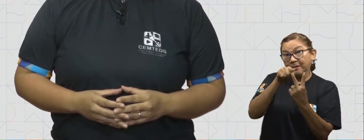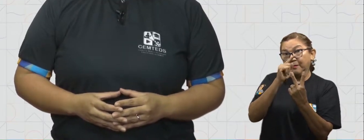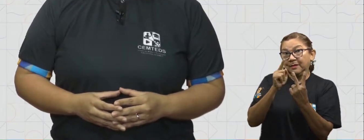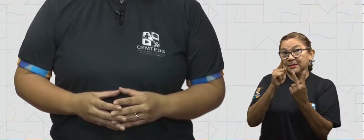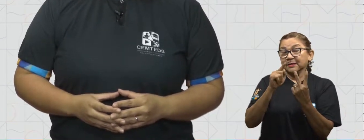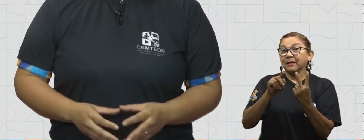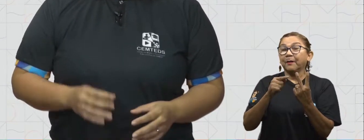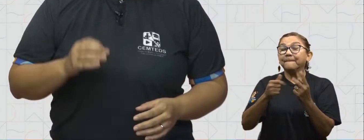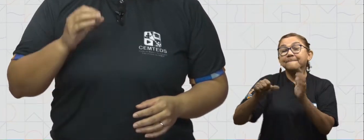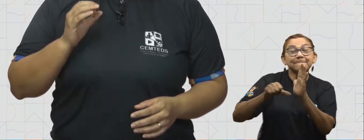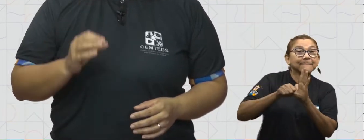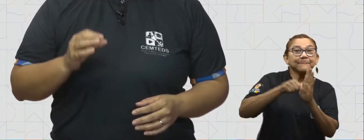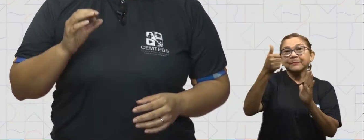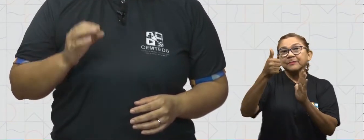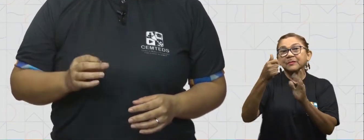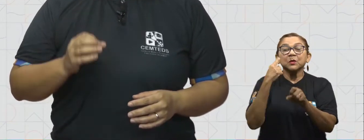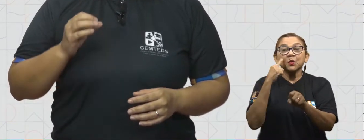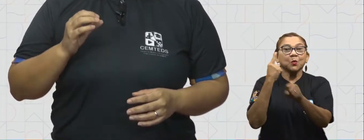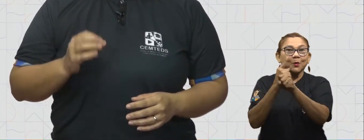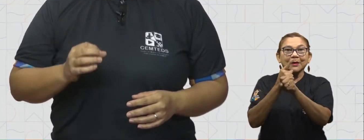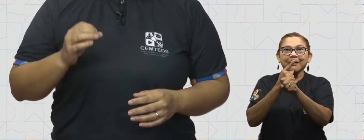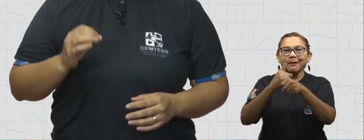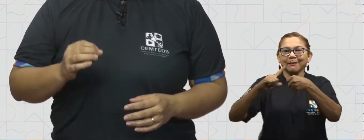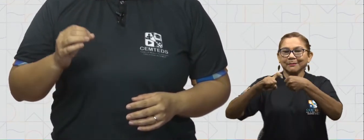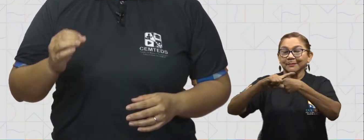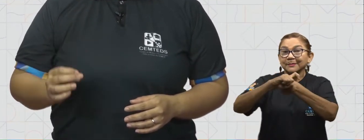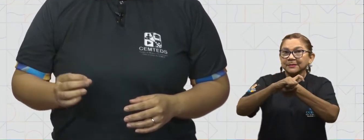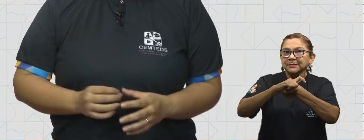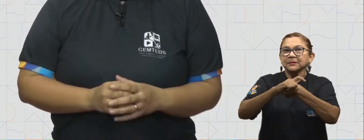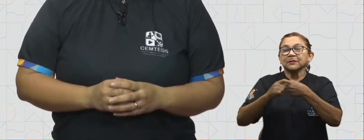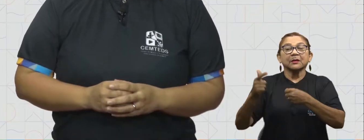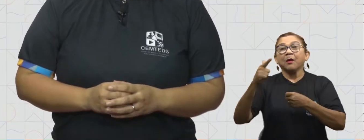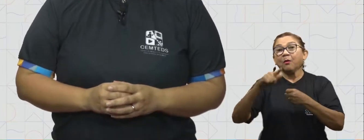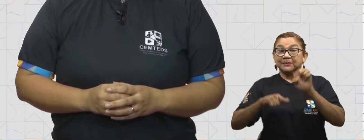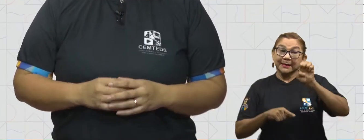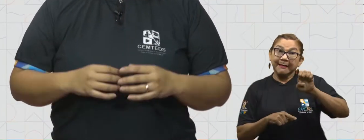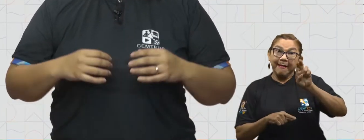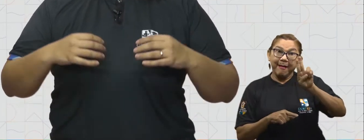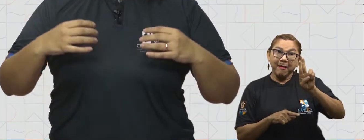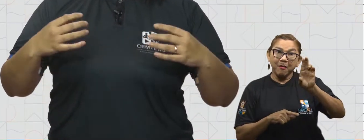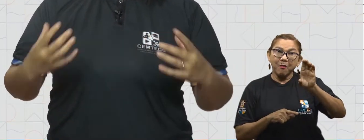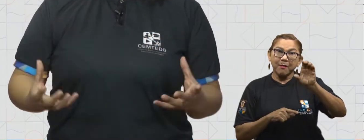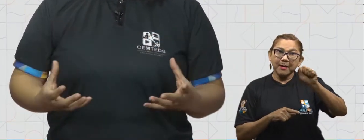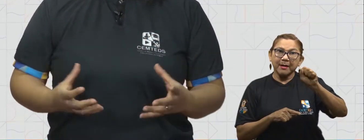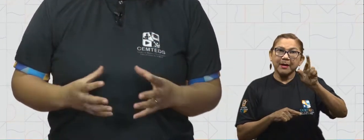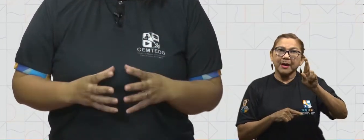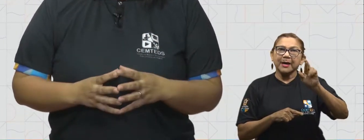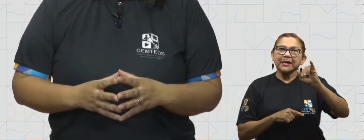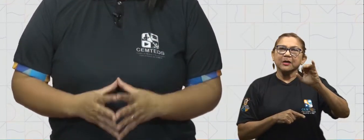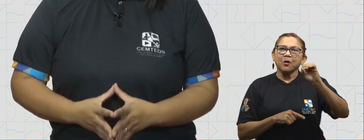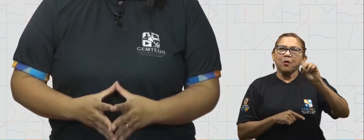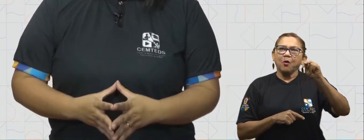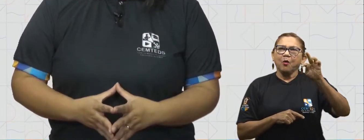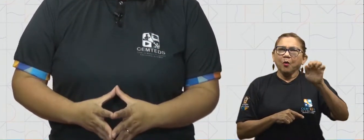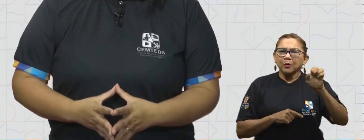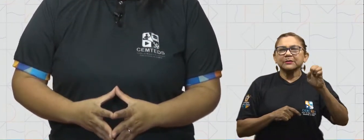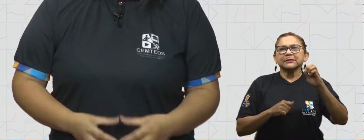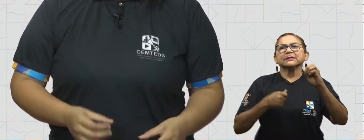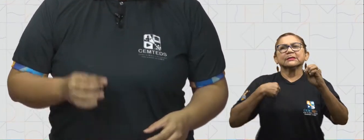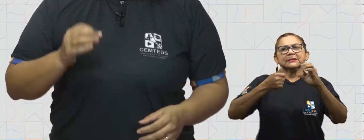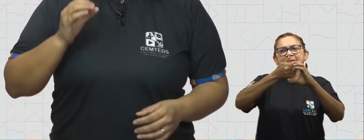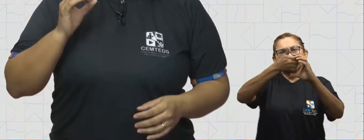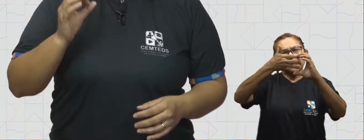em bactérias. As células eucariontes são células mais complexas quanto à sua